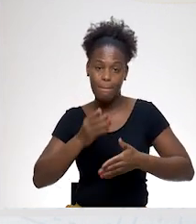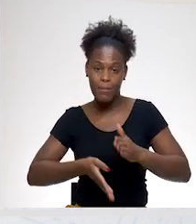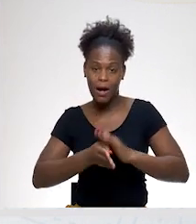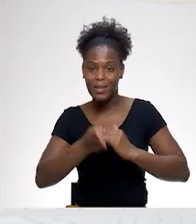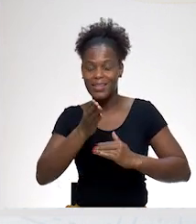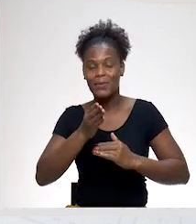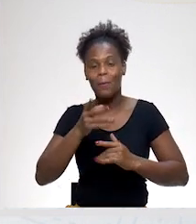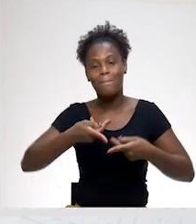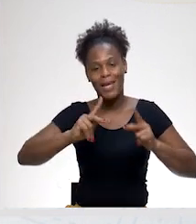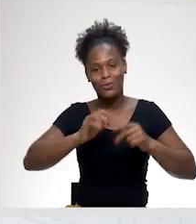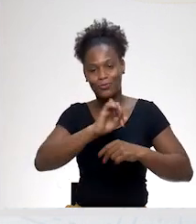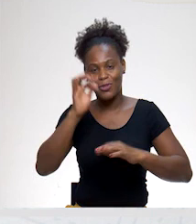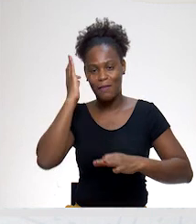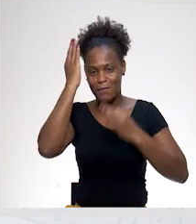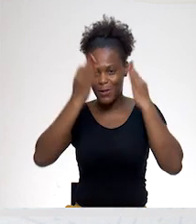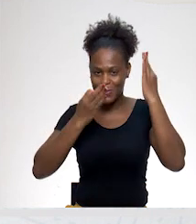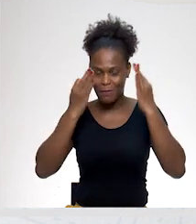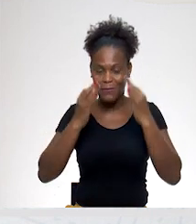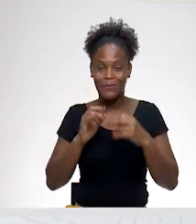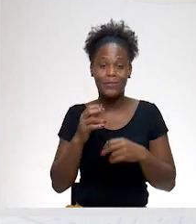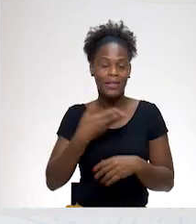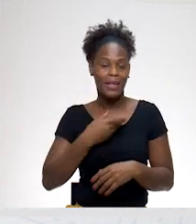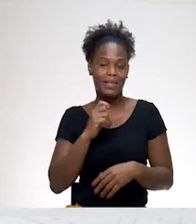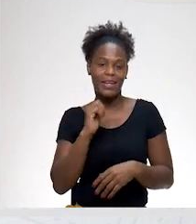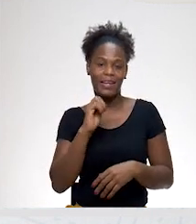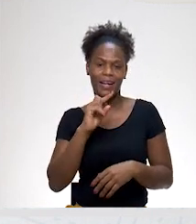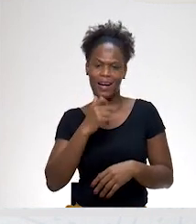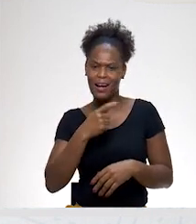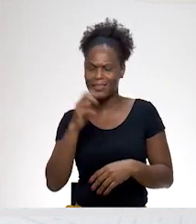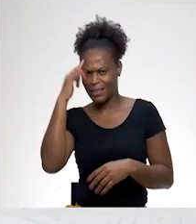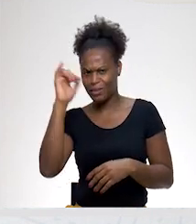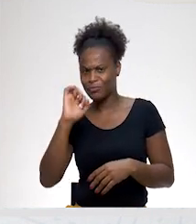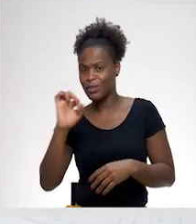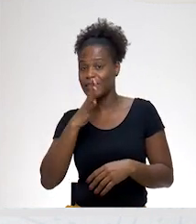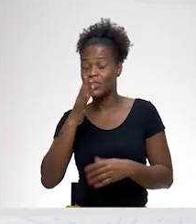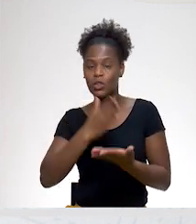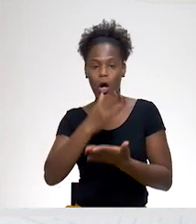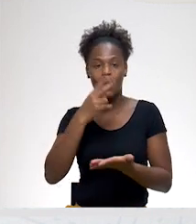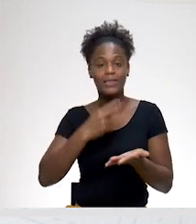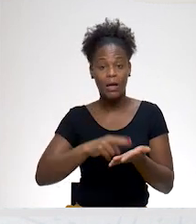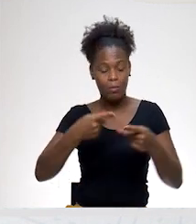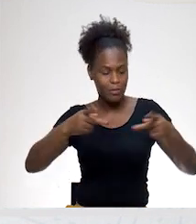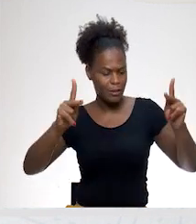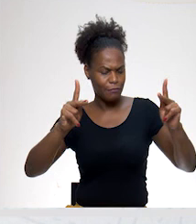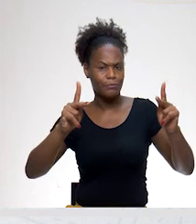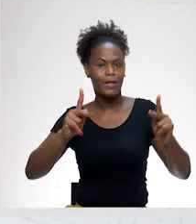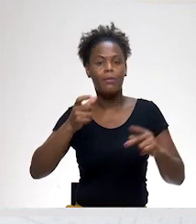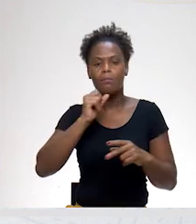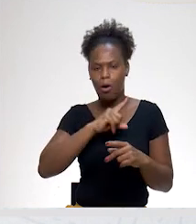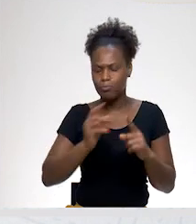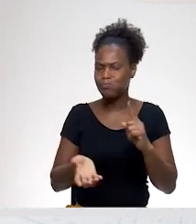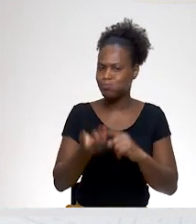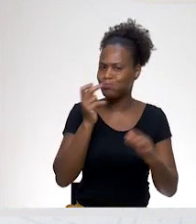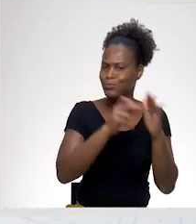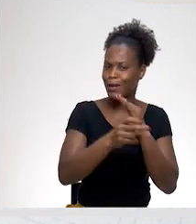do seu método filosófico. Segundo Descartes, só uma razão liberta e soberana poderia